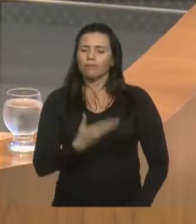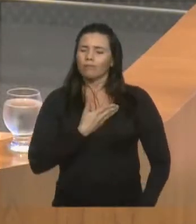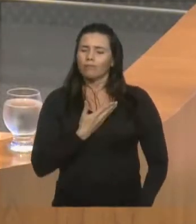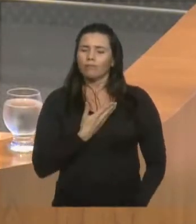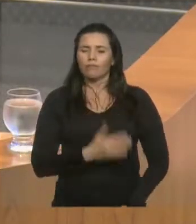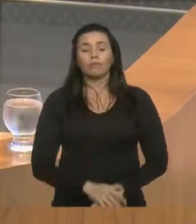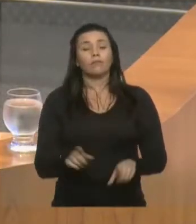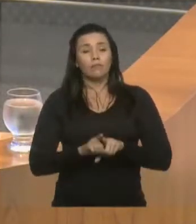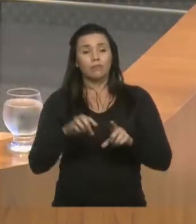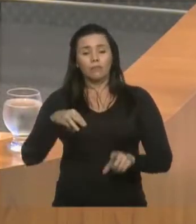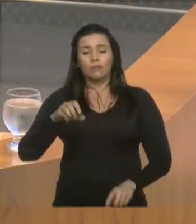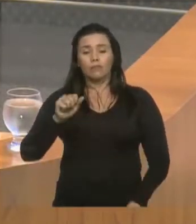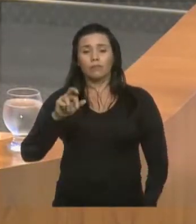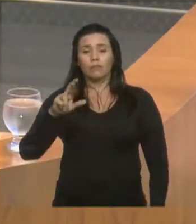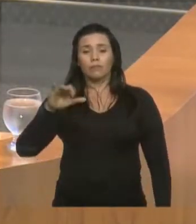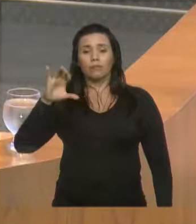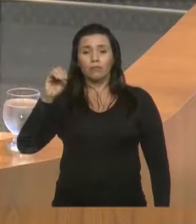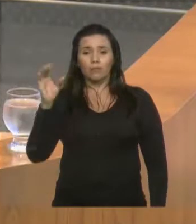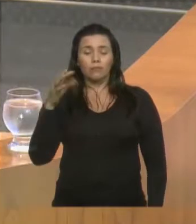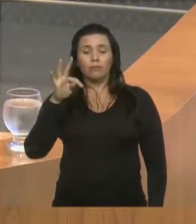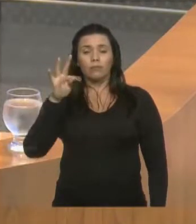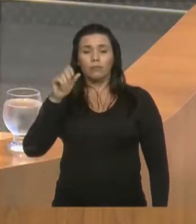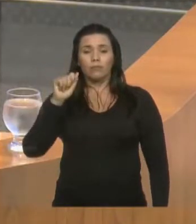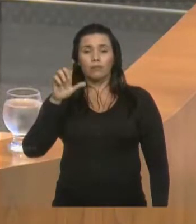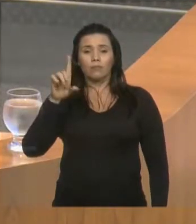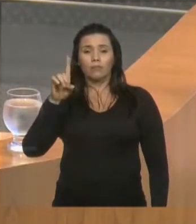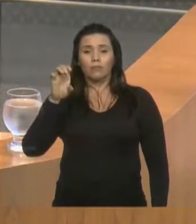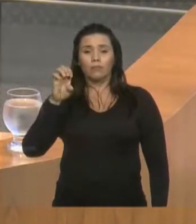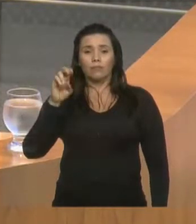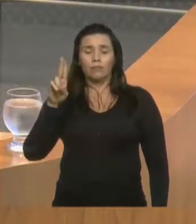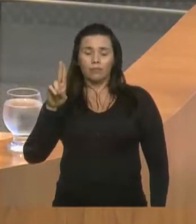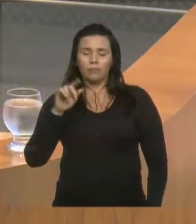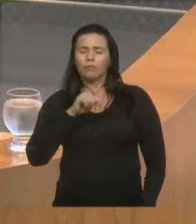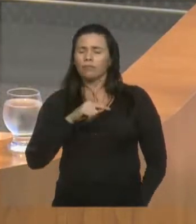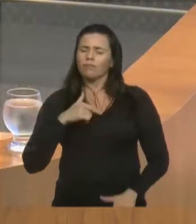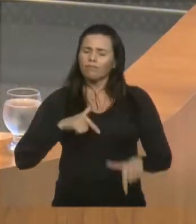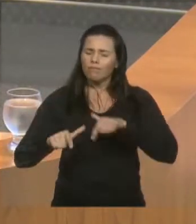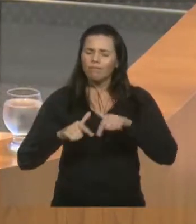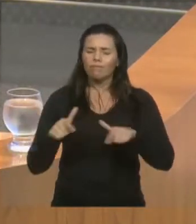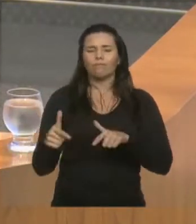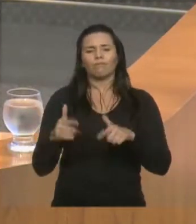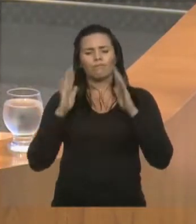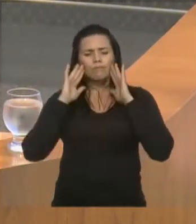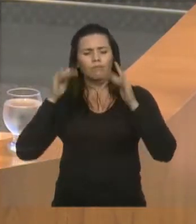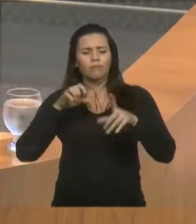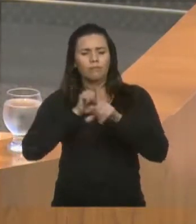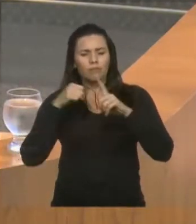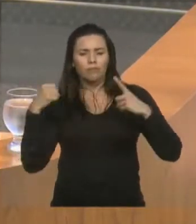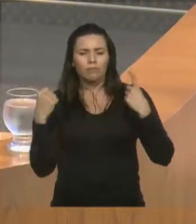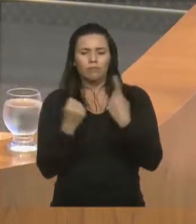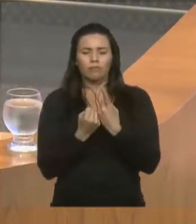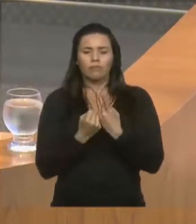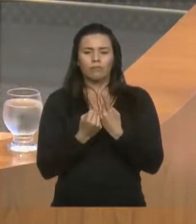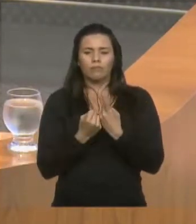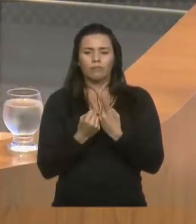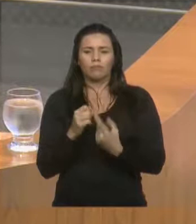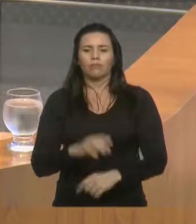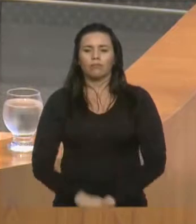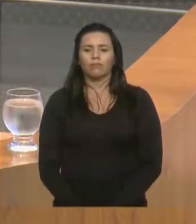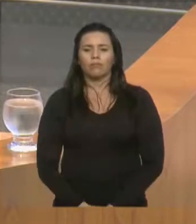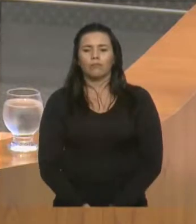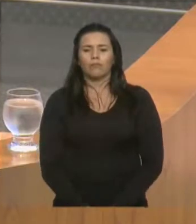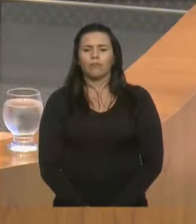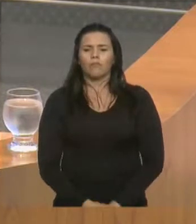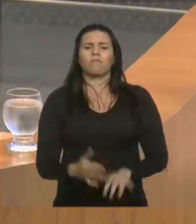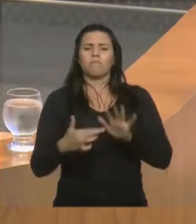Tadeu, pessoa que tem dedicado a vida a uma causa social e engrandece o nome do Ministério Público